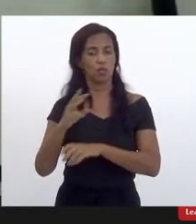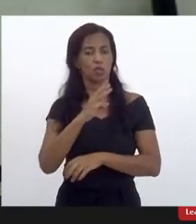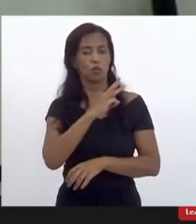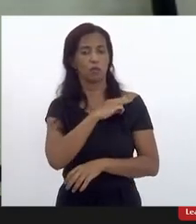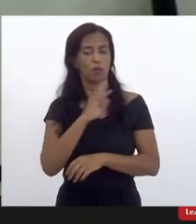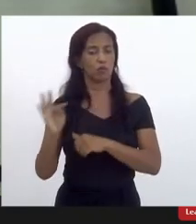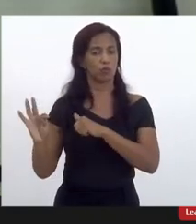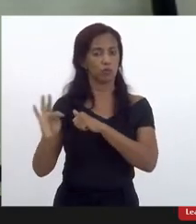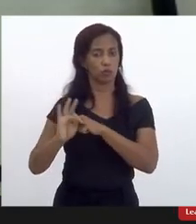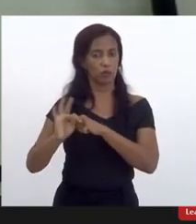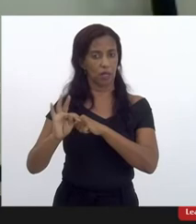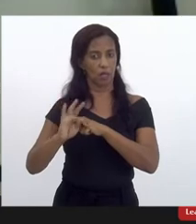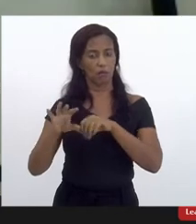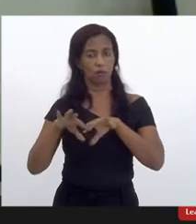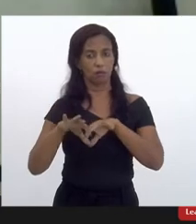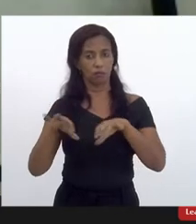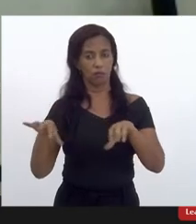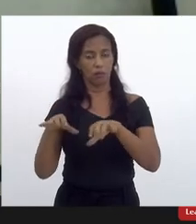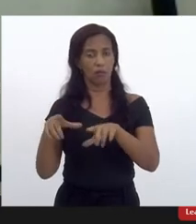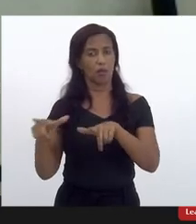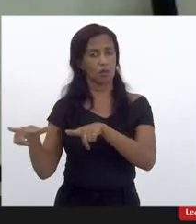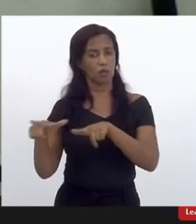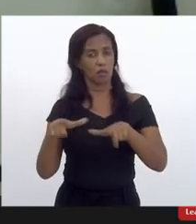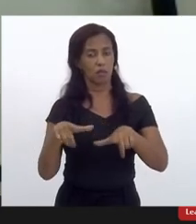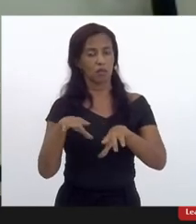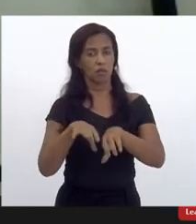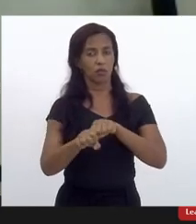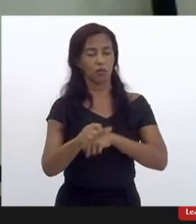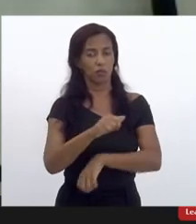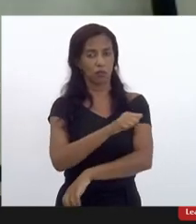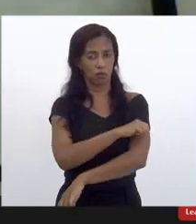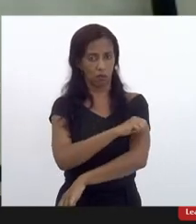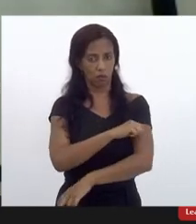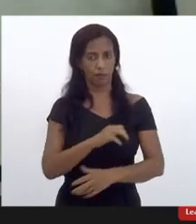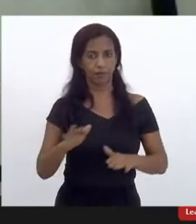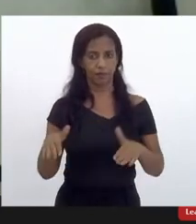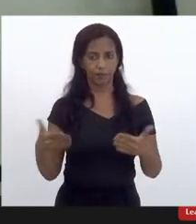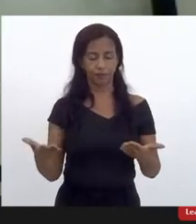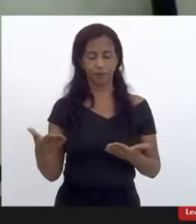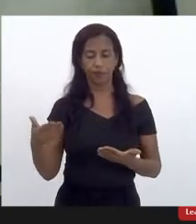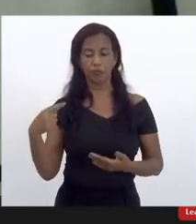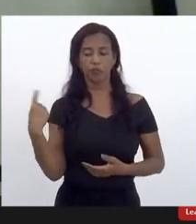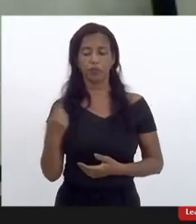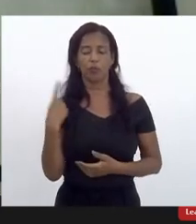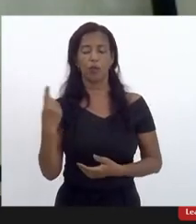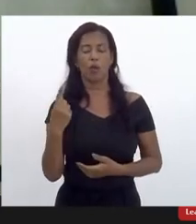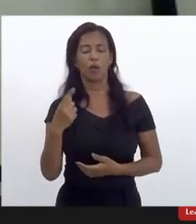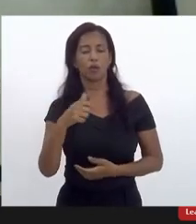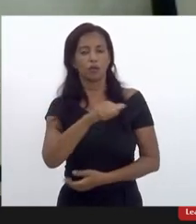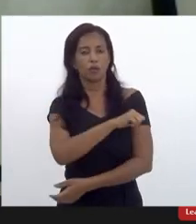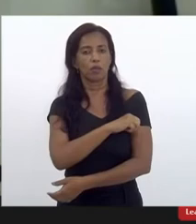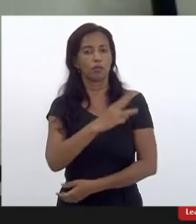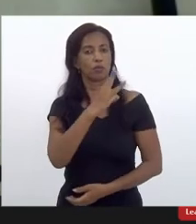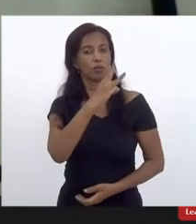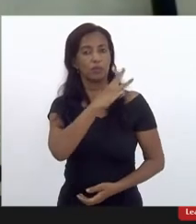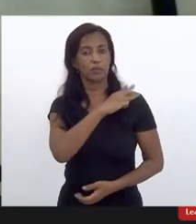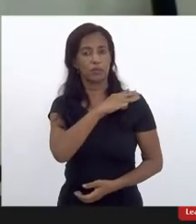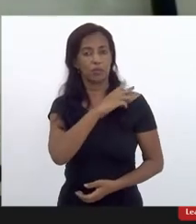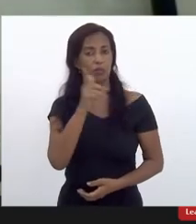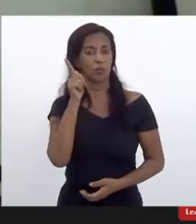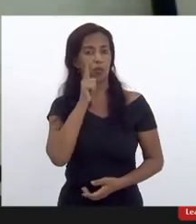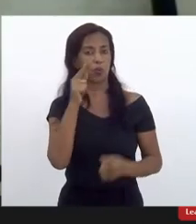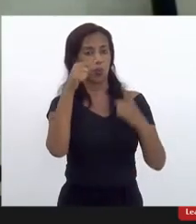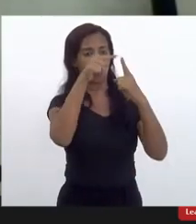do técnico para efeito de certificação dos alunos. Então, para os nossos alunos do terceiro ano, que